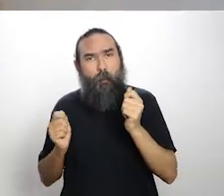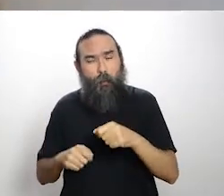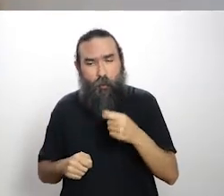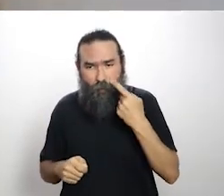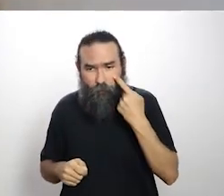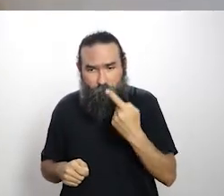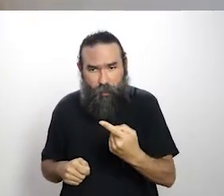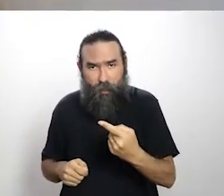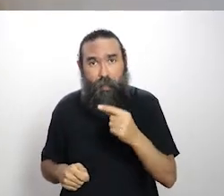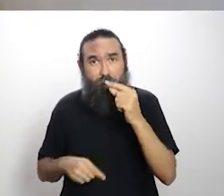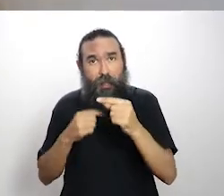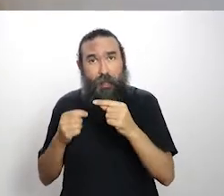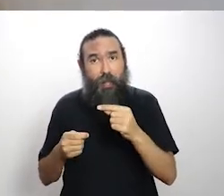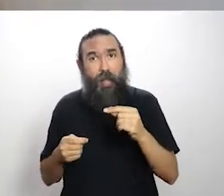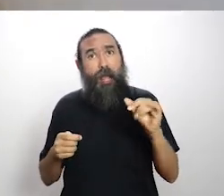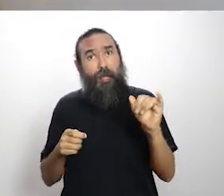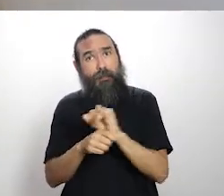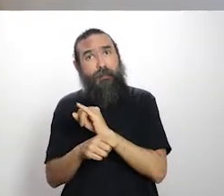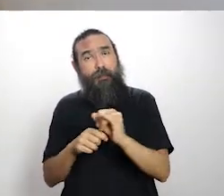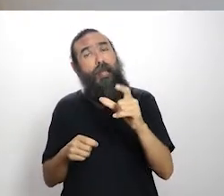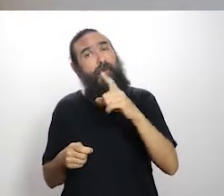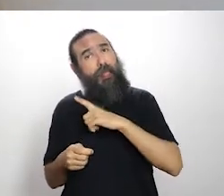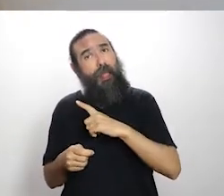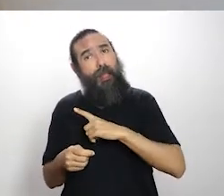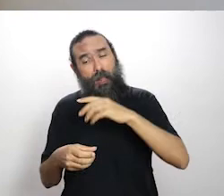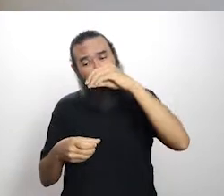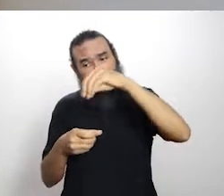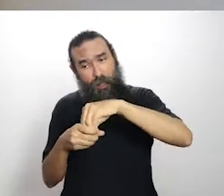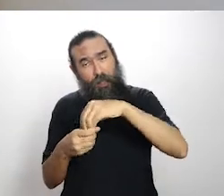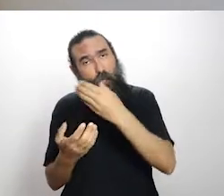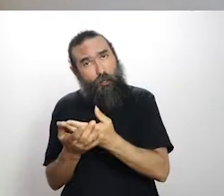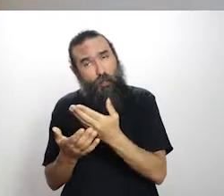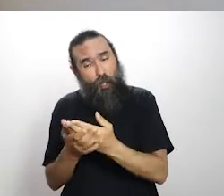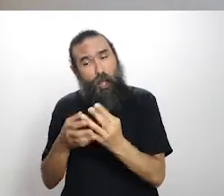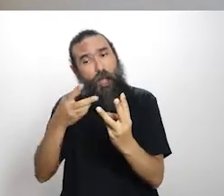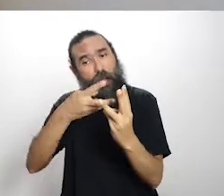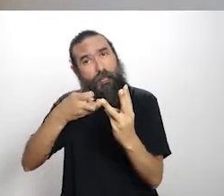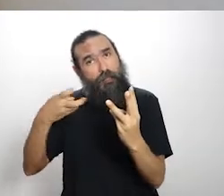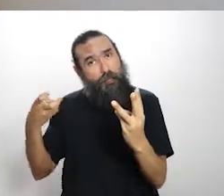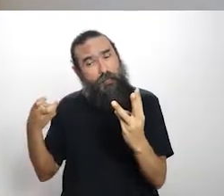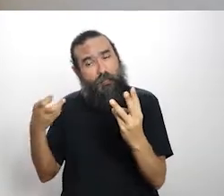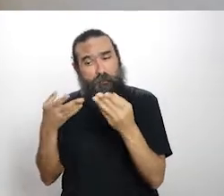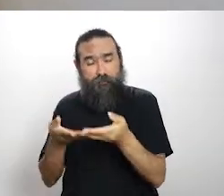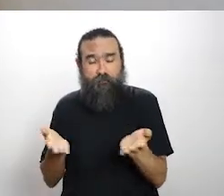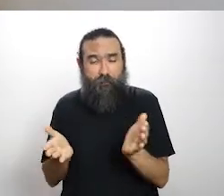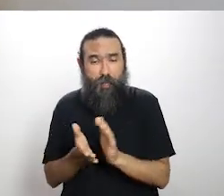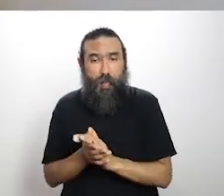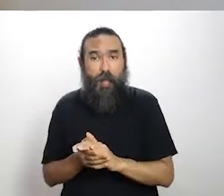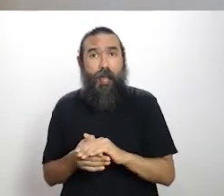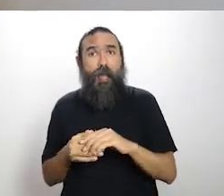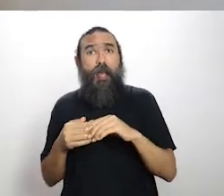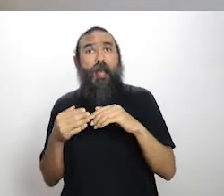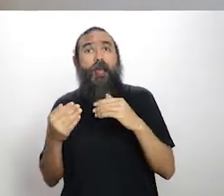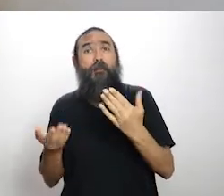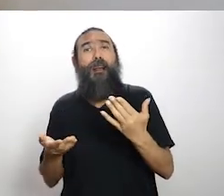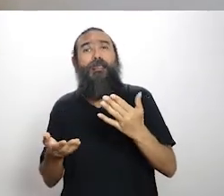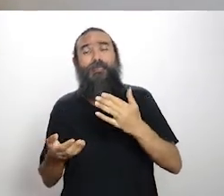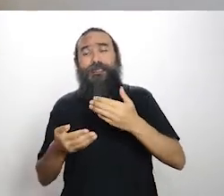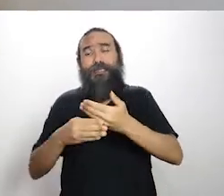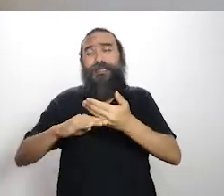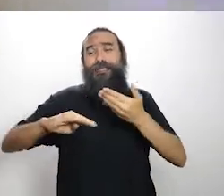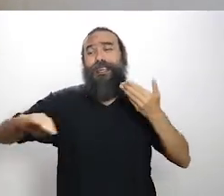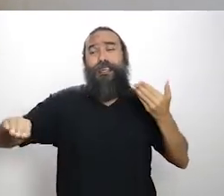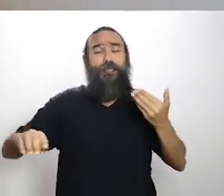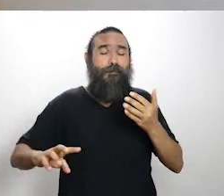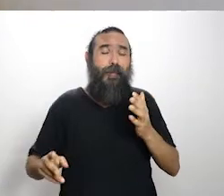tinha indígenas dentro da sala, mas o distanciamento e não culpo ninguém por isso, né? Eu culpo